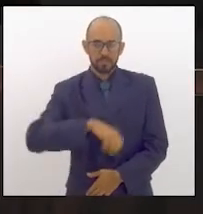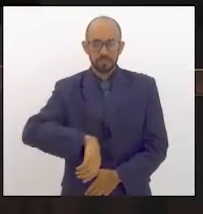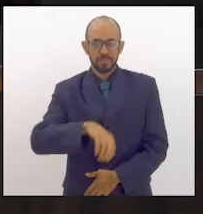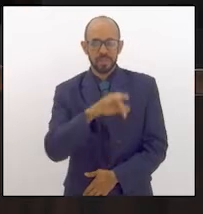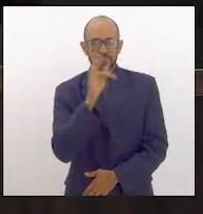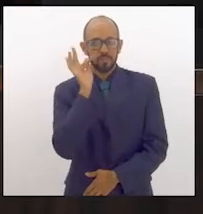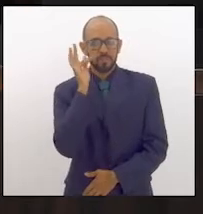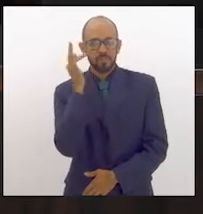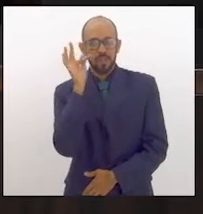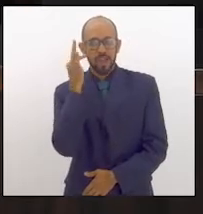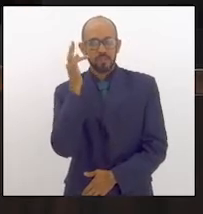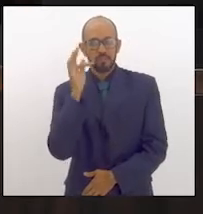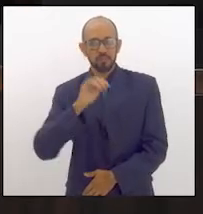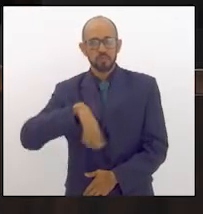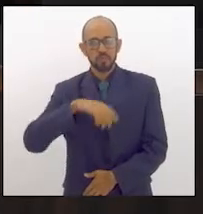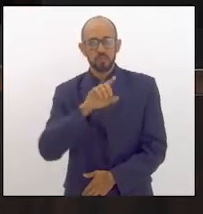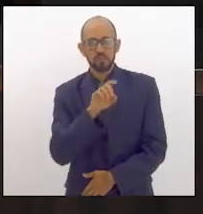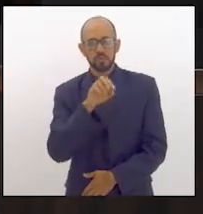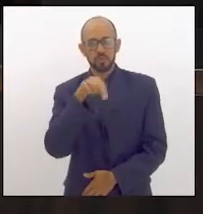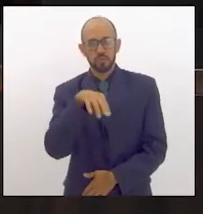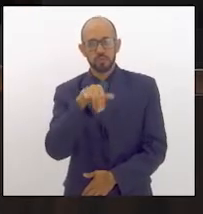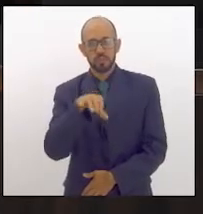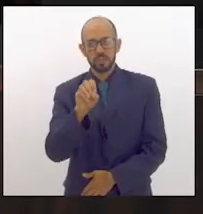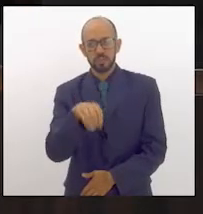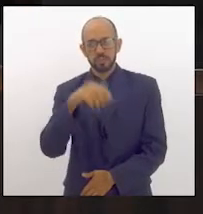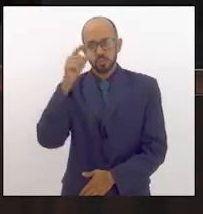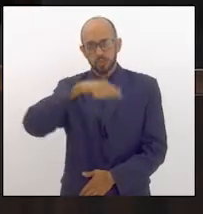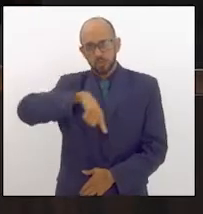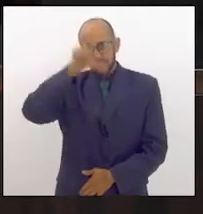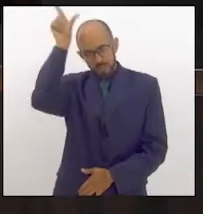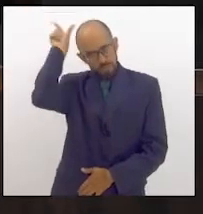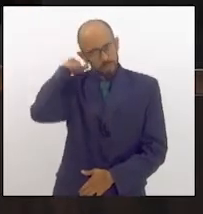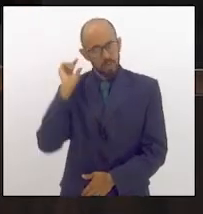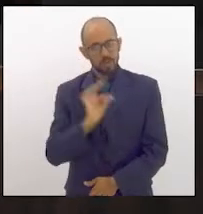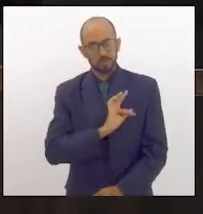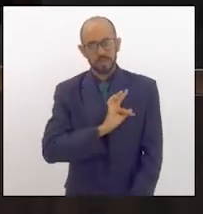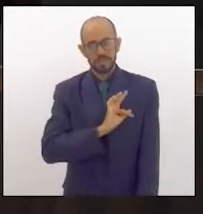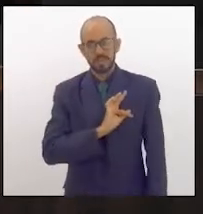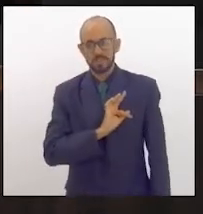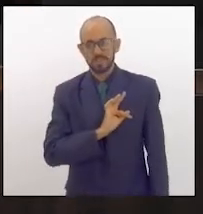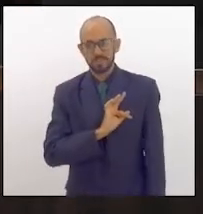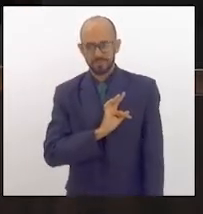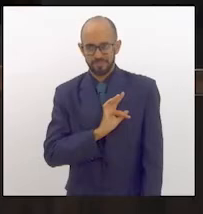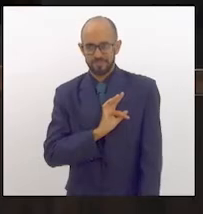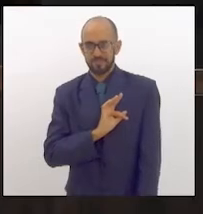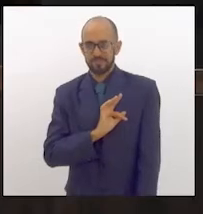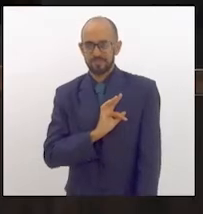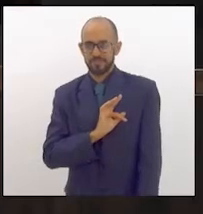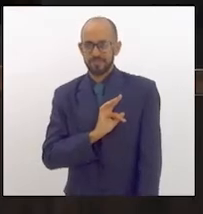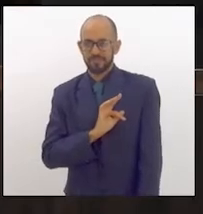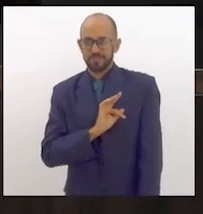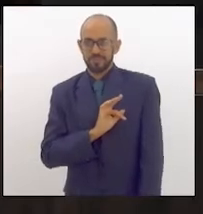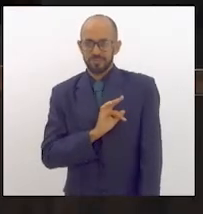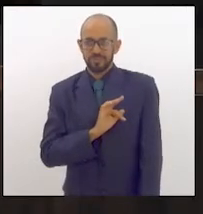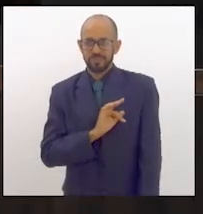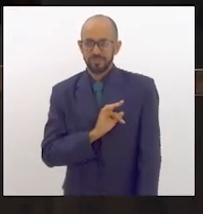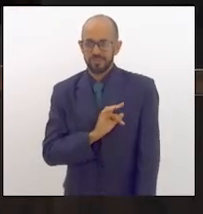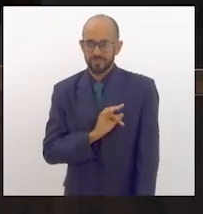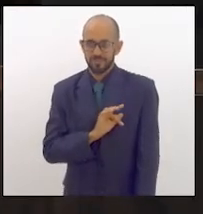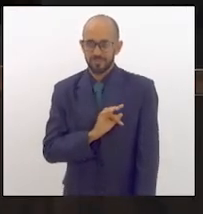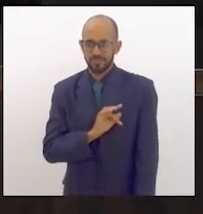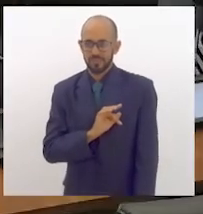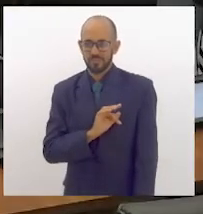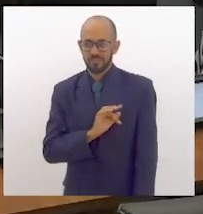Flávio serafini Dionísio Lins Deputado Luiz Paulo deputada Martha Rocha é fiel consultoria